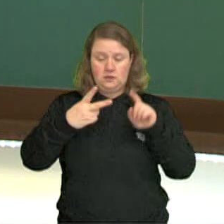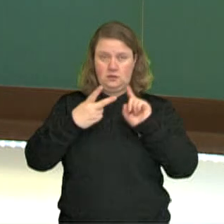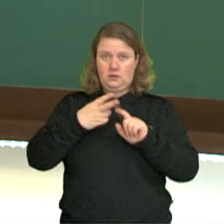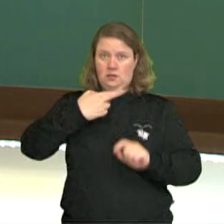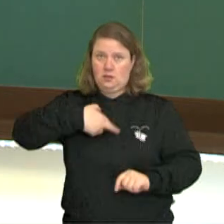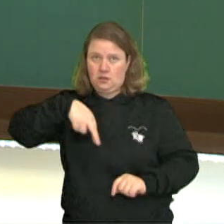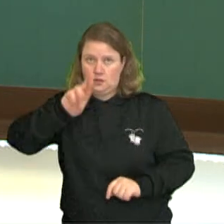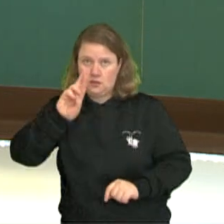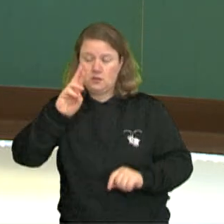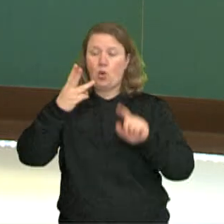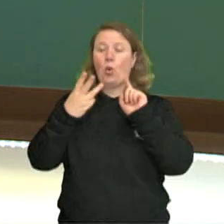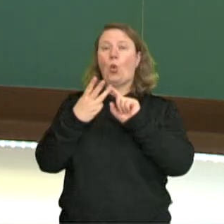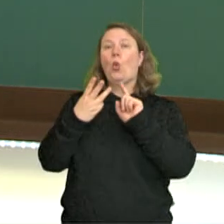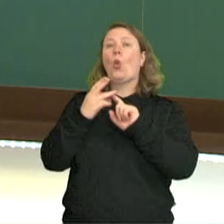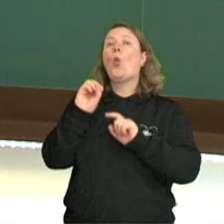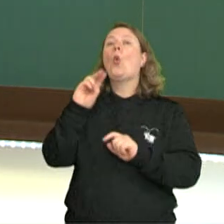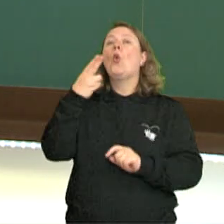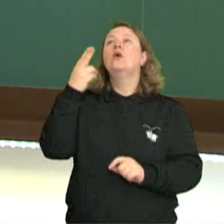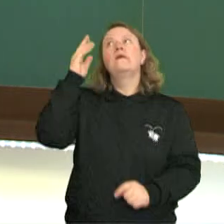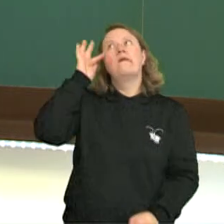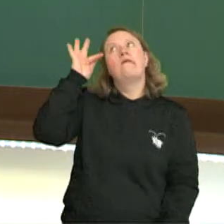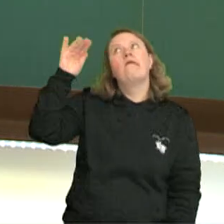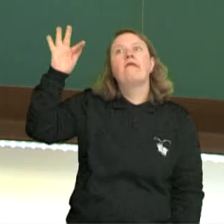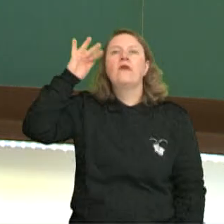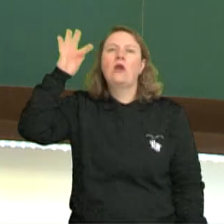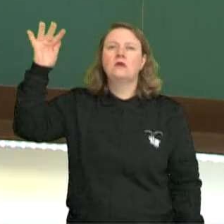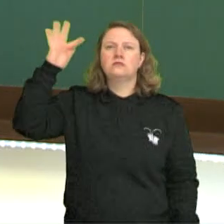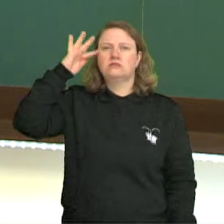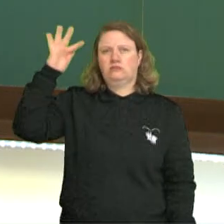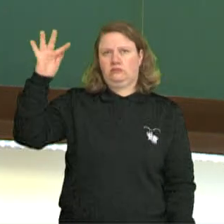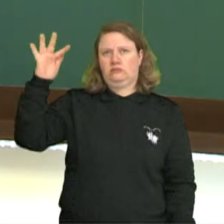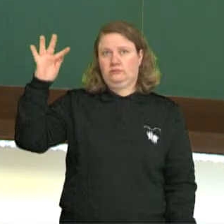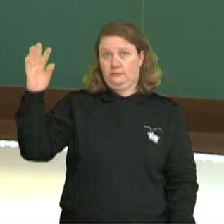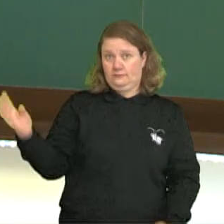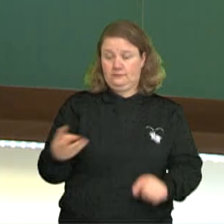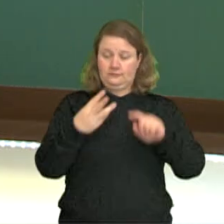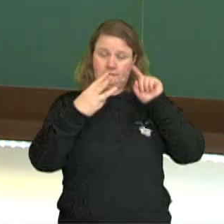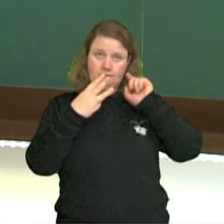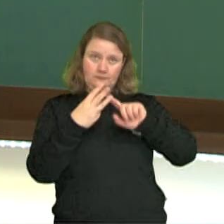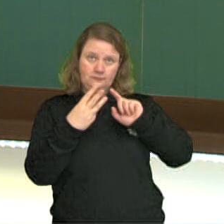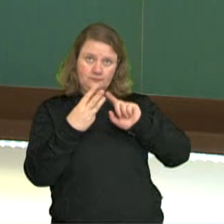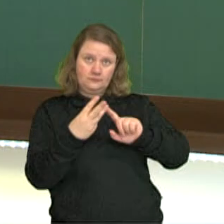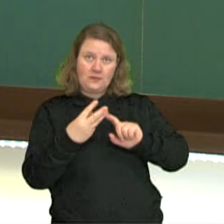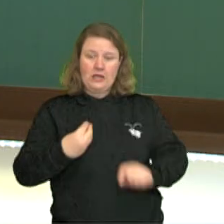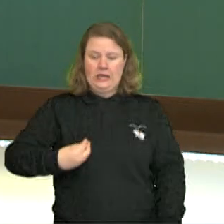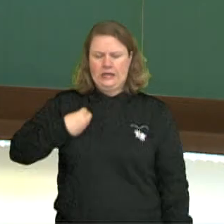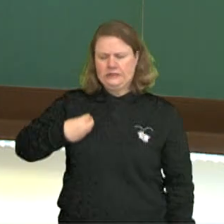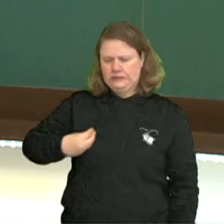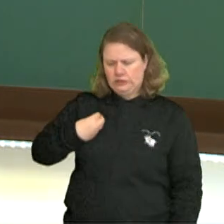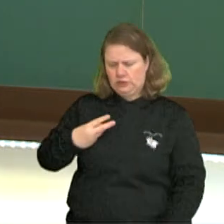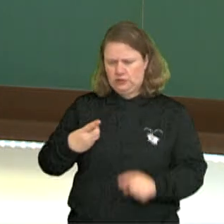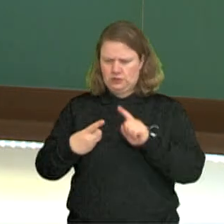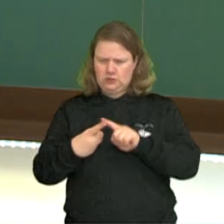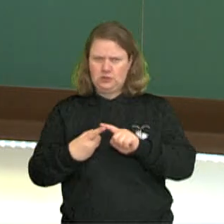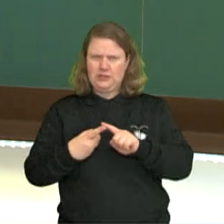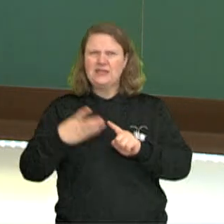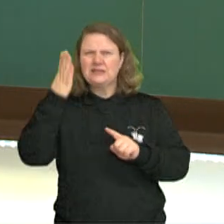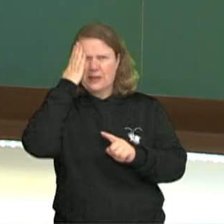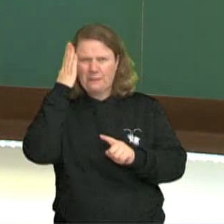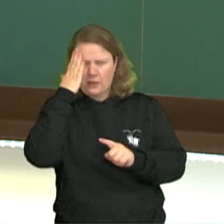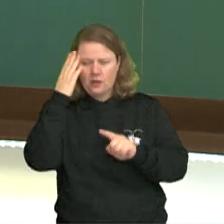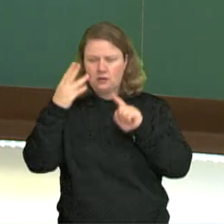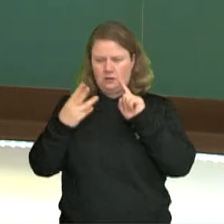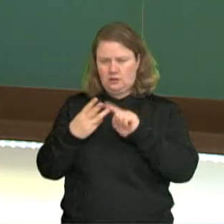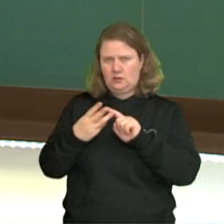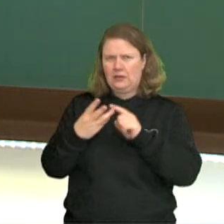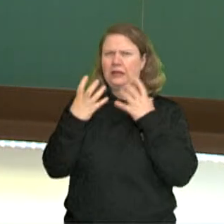ou filosófico, né? Ele tem um tom muito peculiar, né? 3. Existir, saber e querer são coisas diferentes?